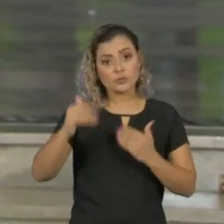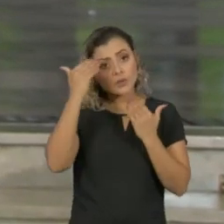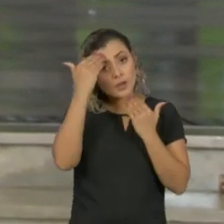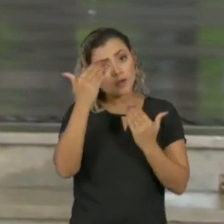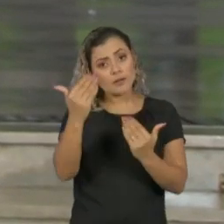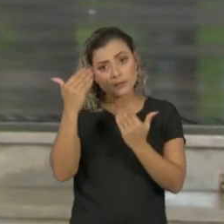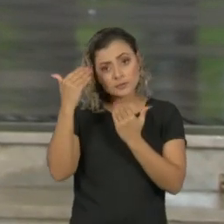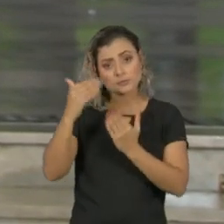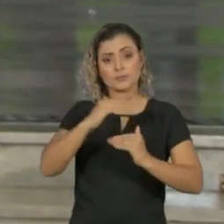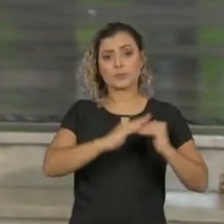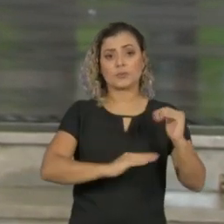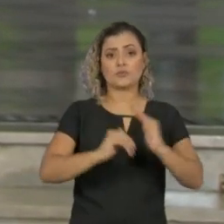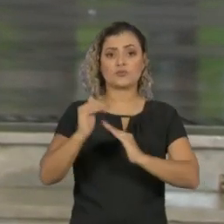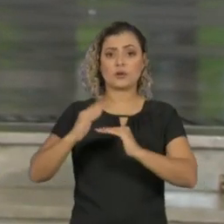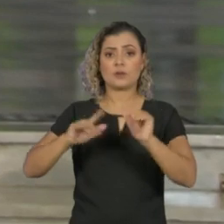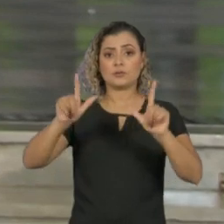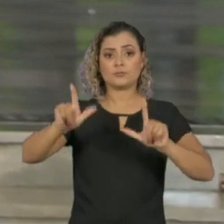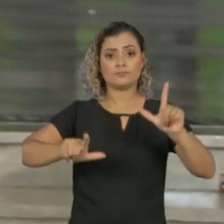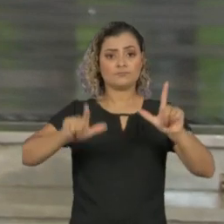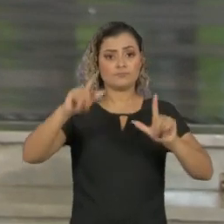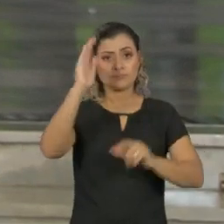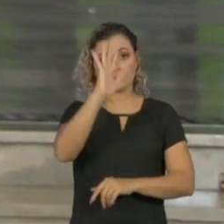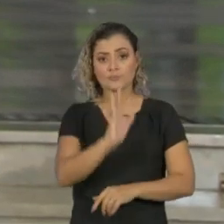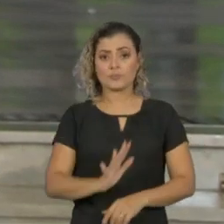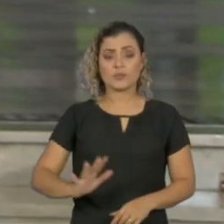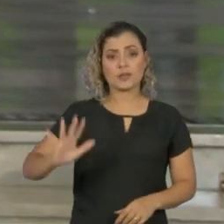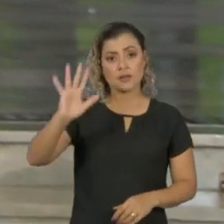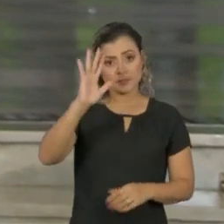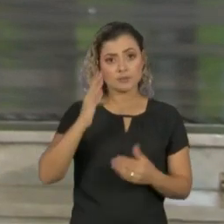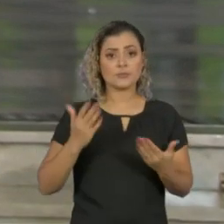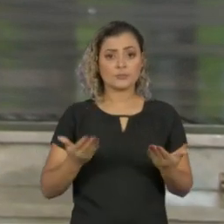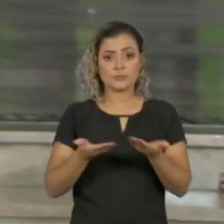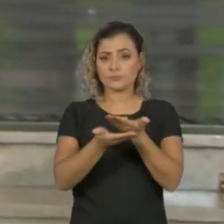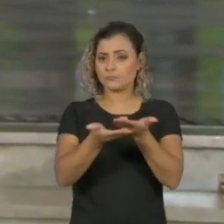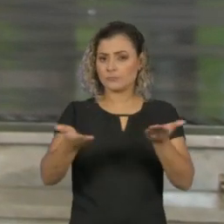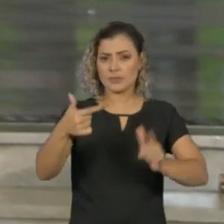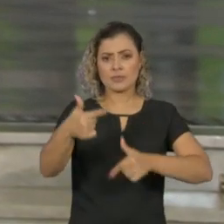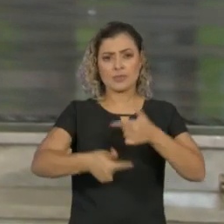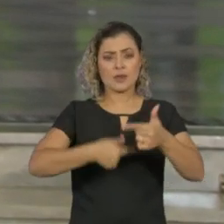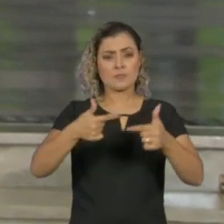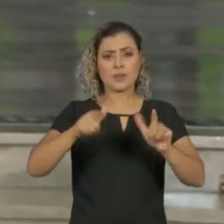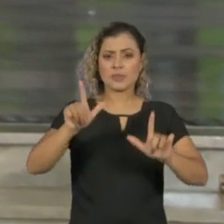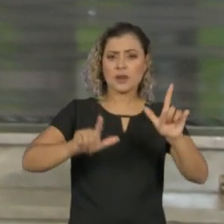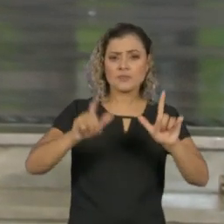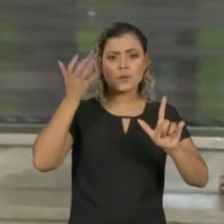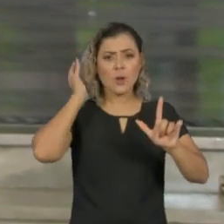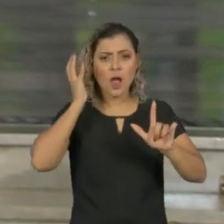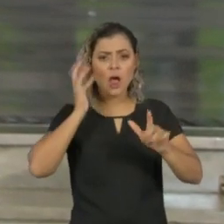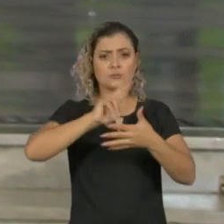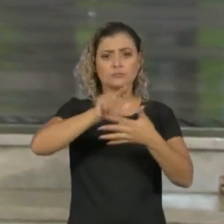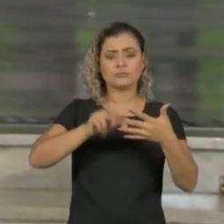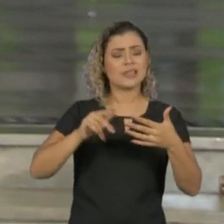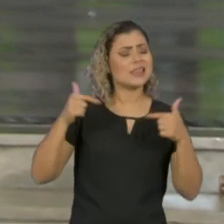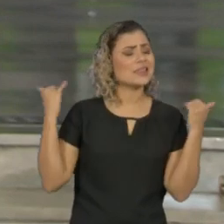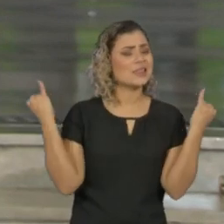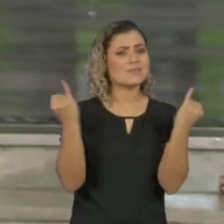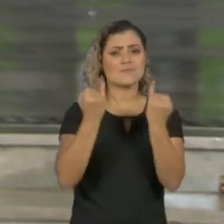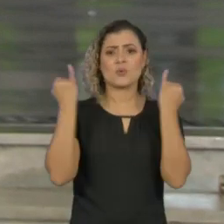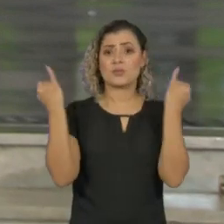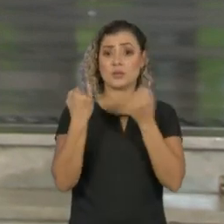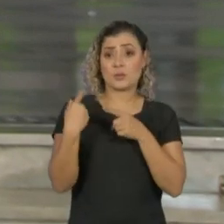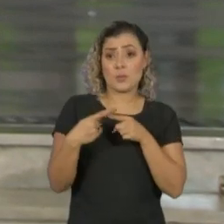agradecendo os profissionais de imprensa do Brasil. Vocês têm feito um trabalho muito importante. Eu repito, nós estamos numa